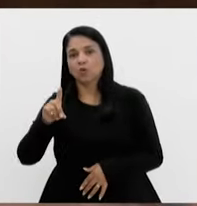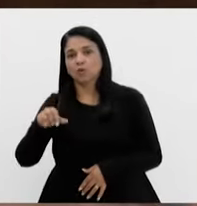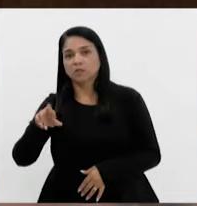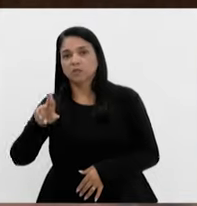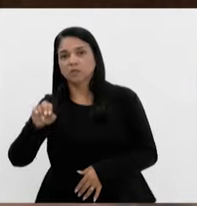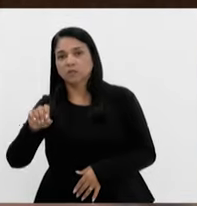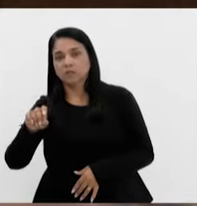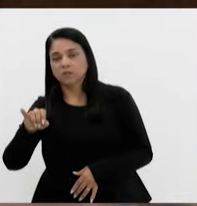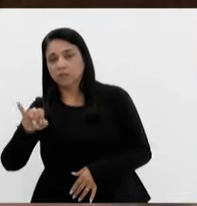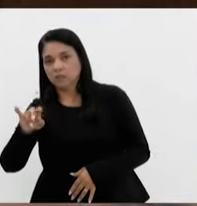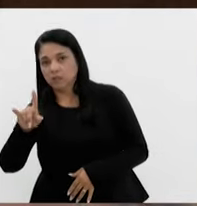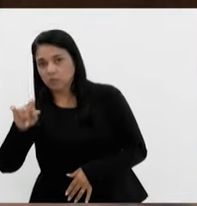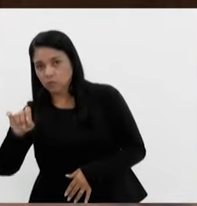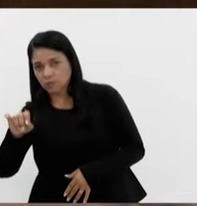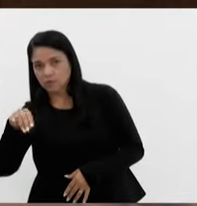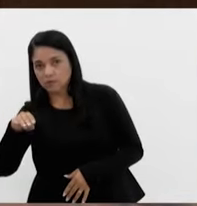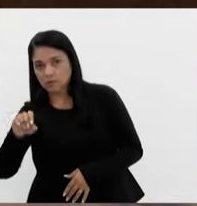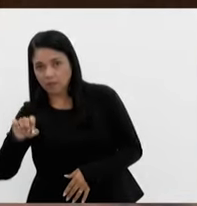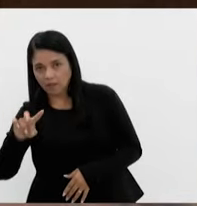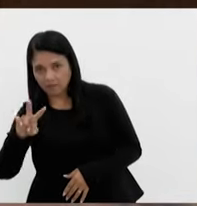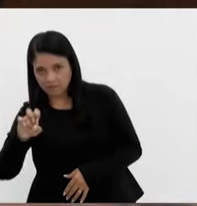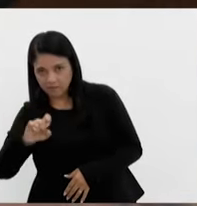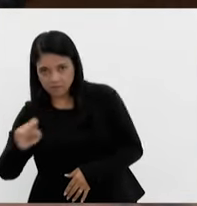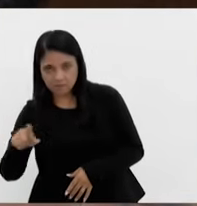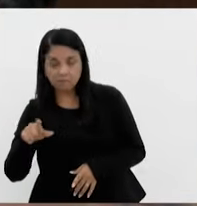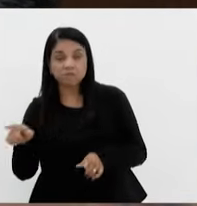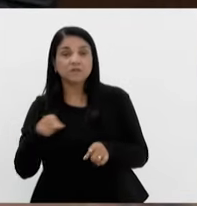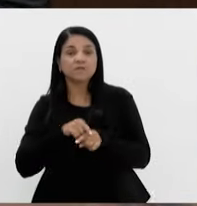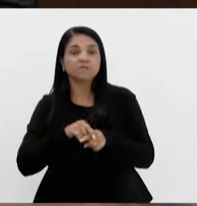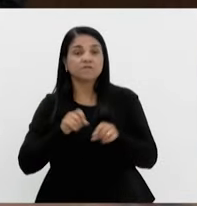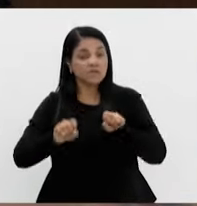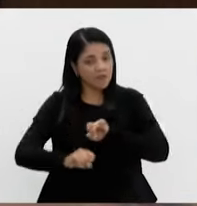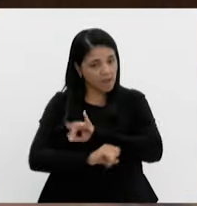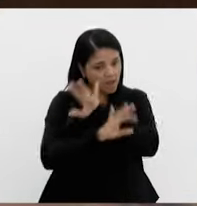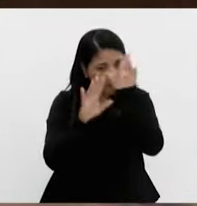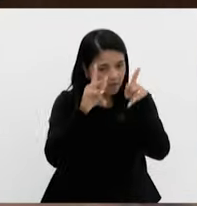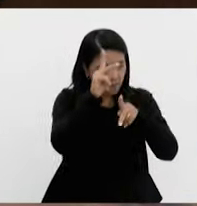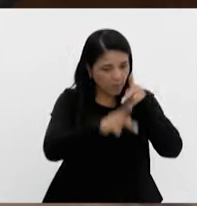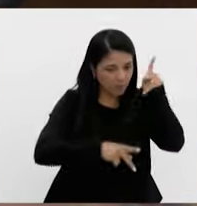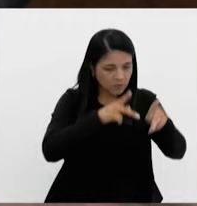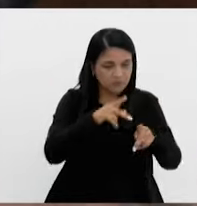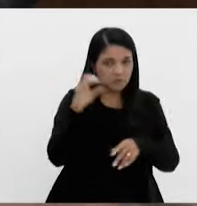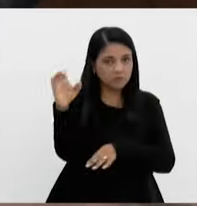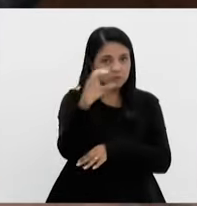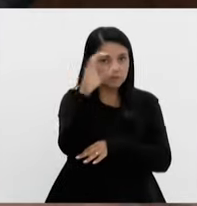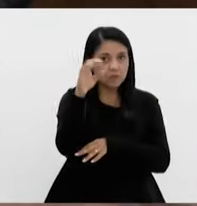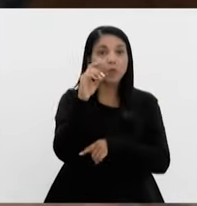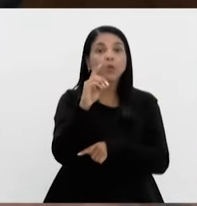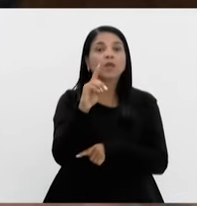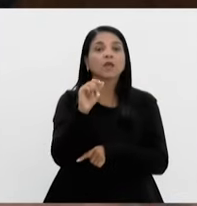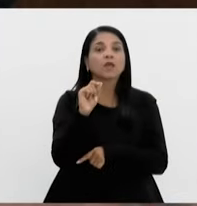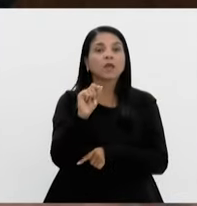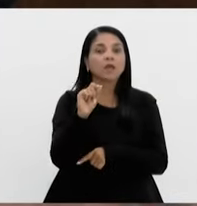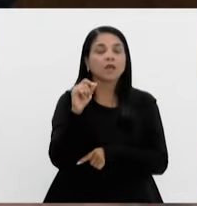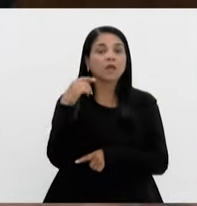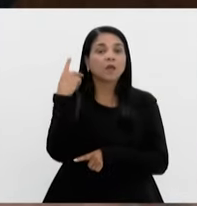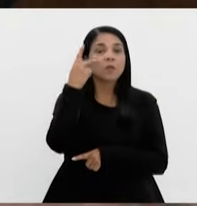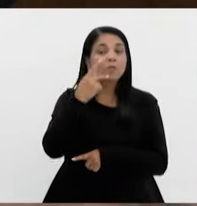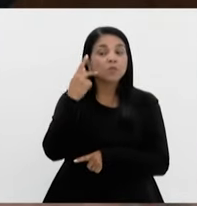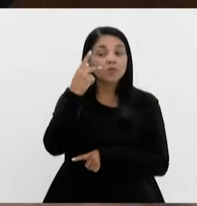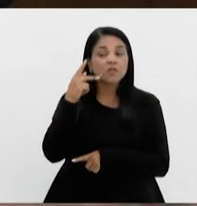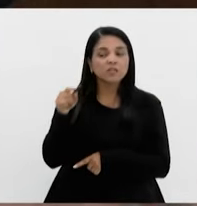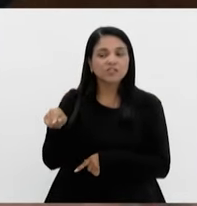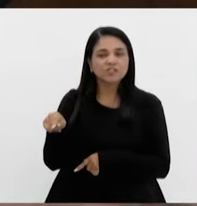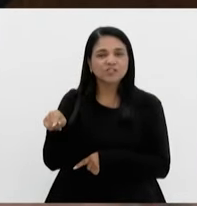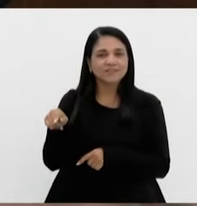em Niterói Presidente eu queria deixar claro aqui pra população que é uma política ele f politizando